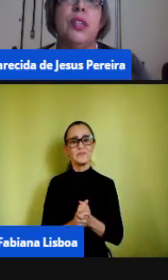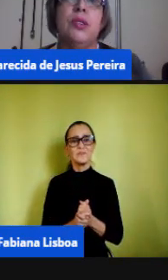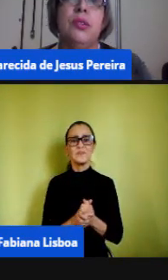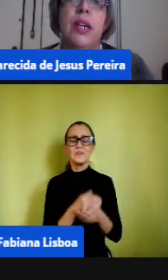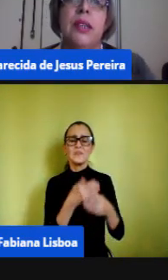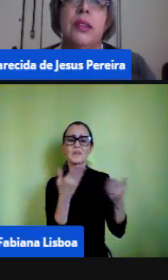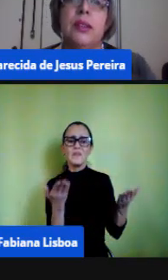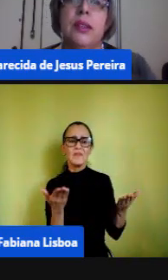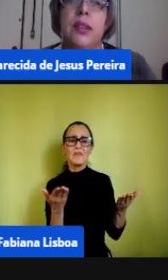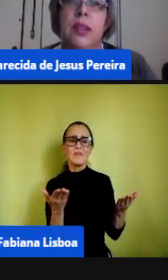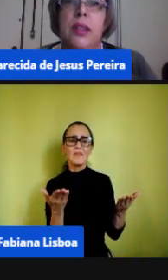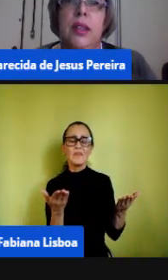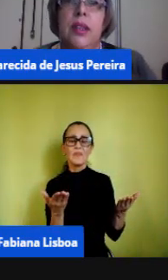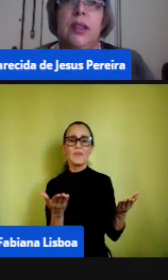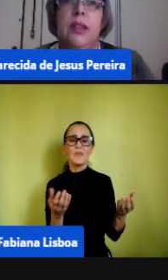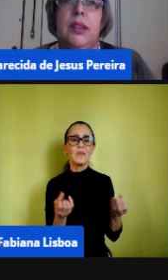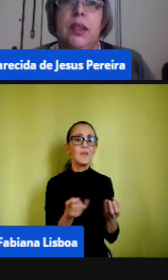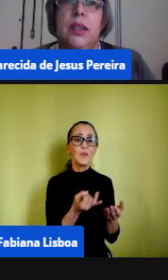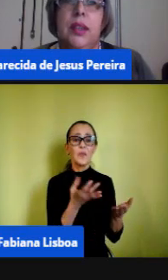botões da toalha